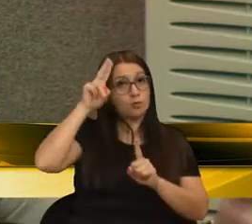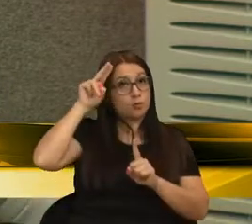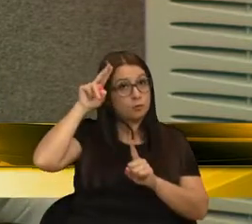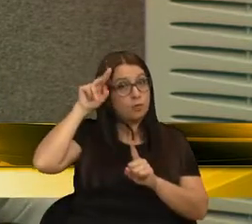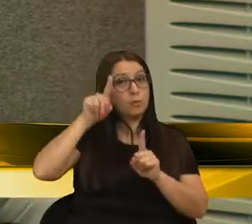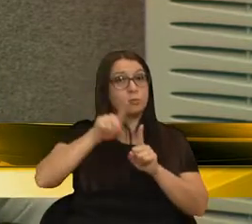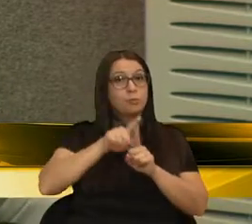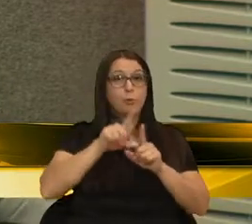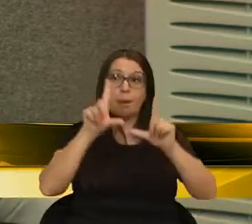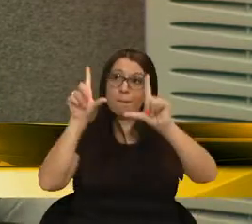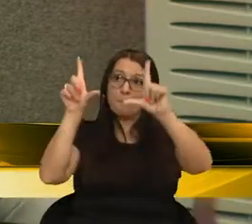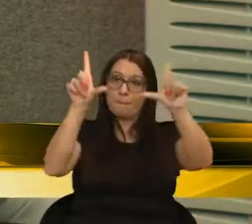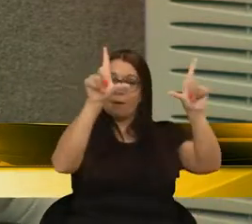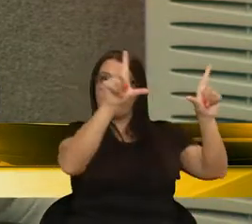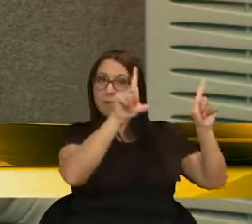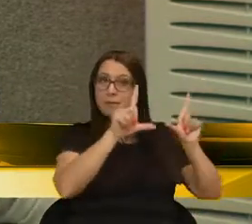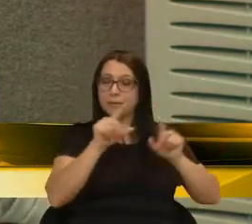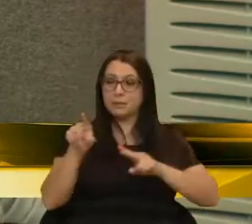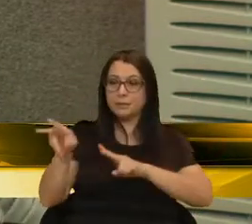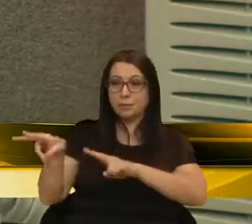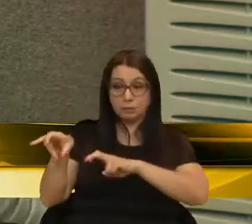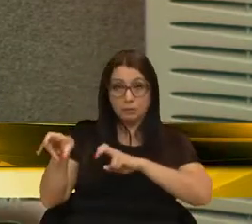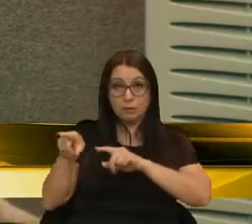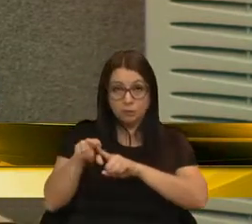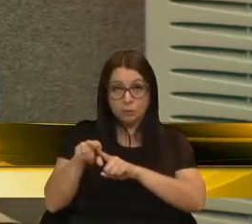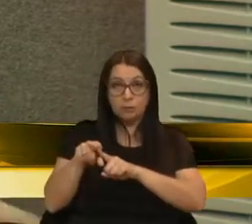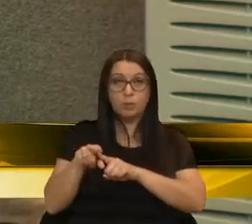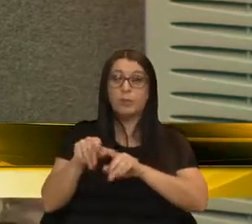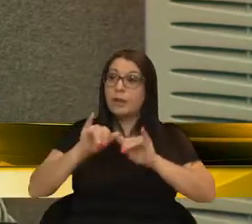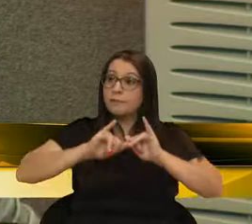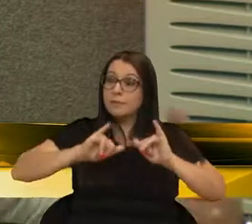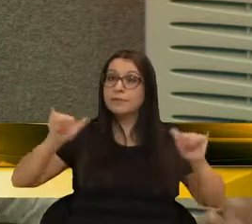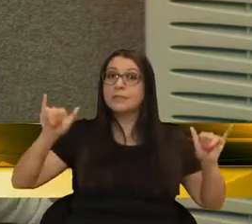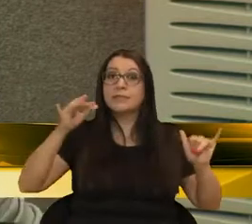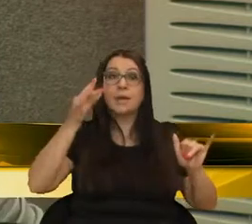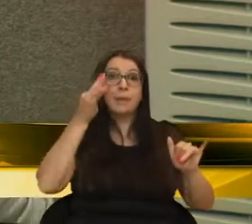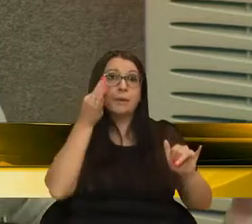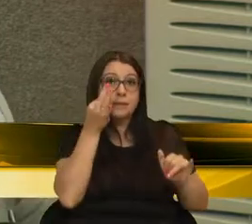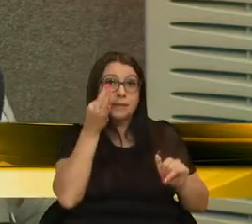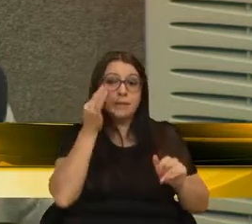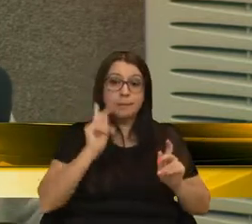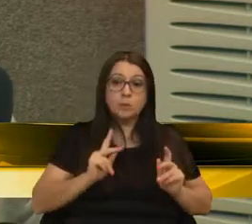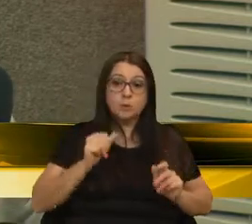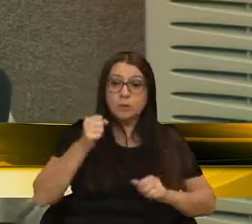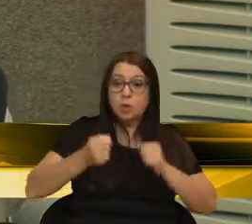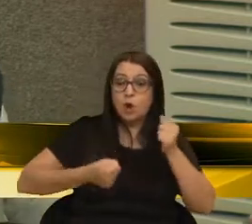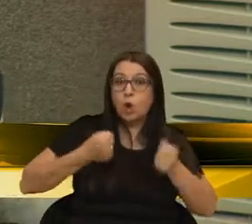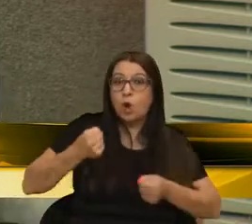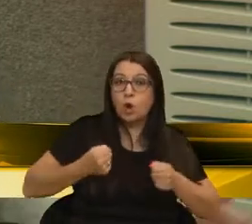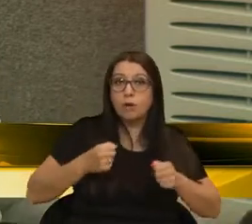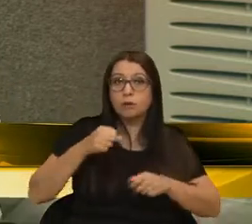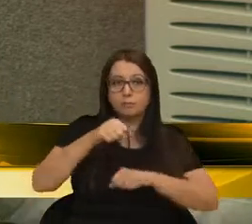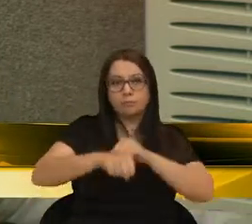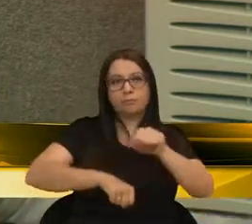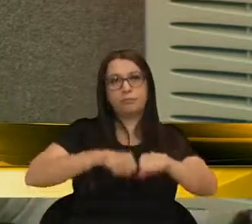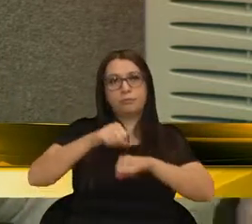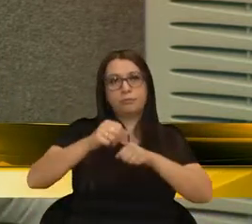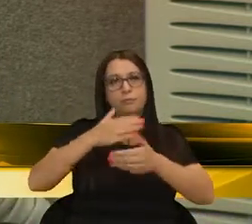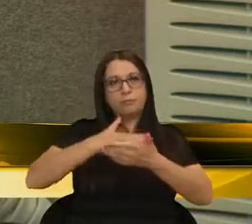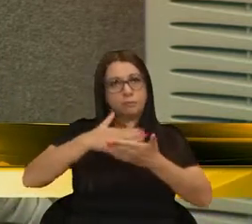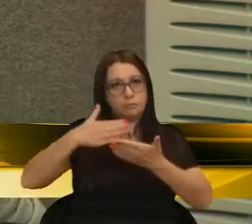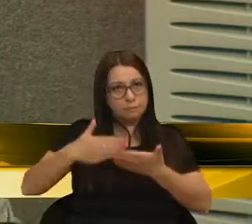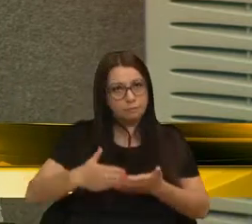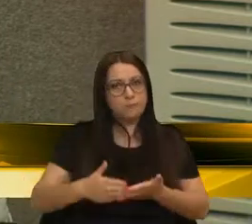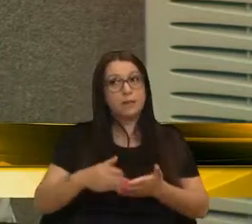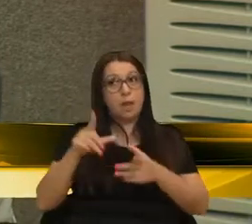colocação de placas no nosso interior e outros locais, anunciando a presença de corredores e ciclistas, e começaram a ser implantadas agora, ainda